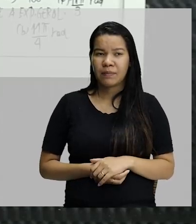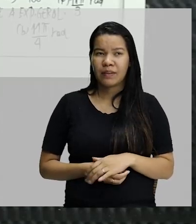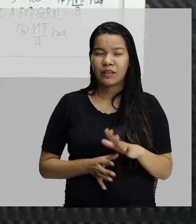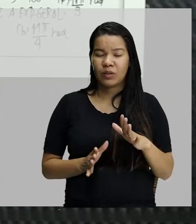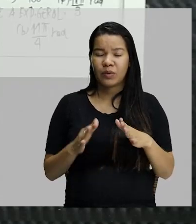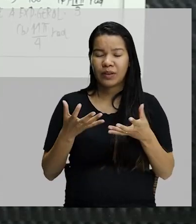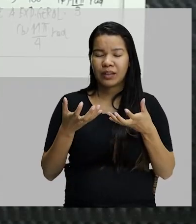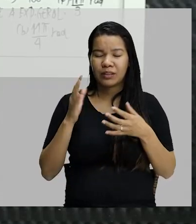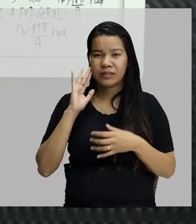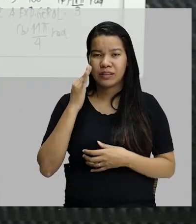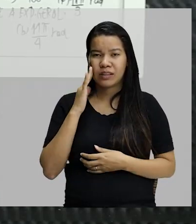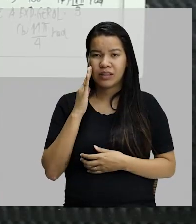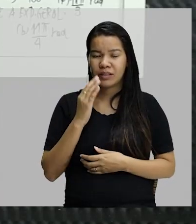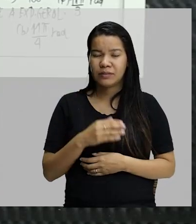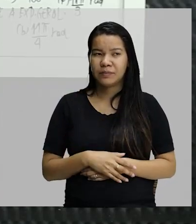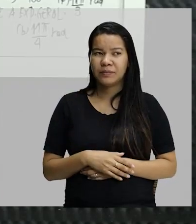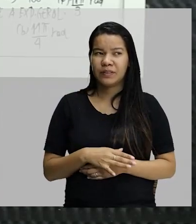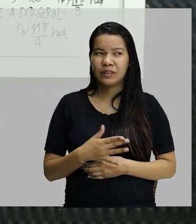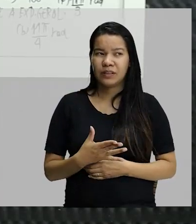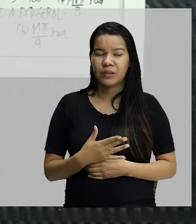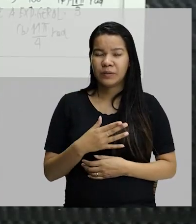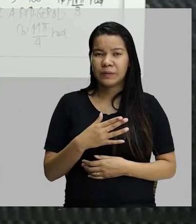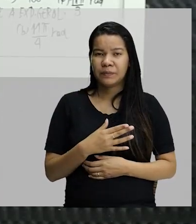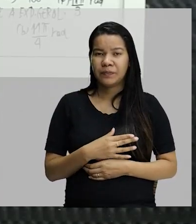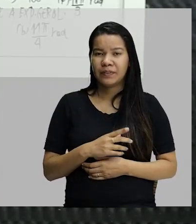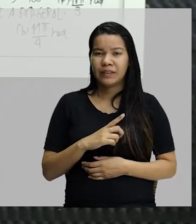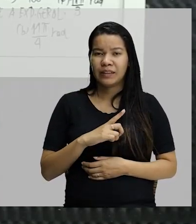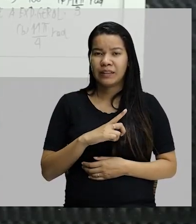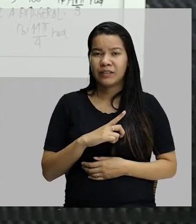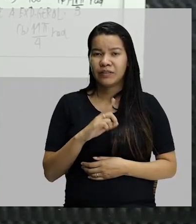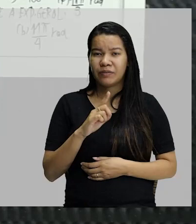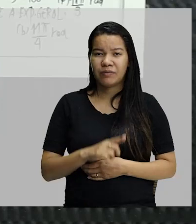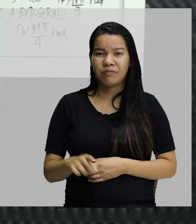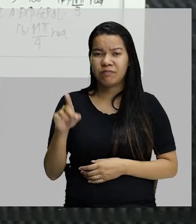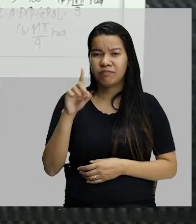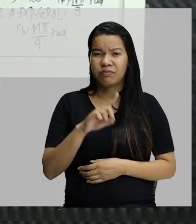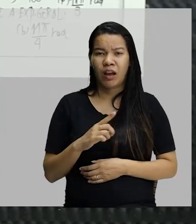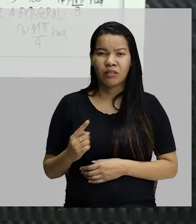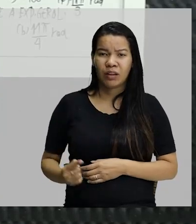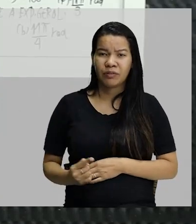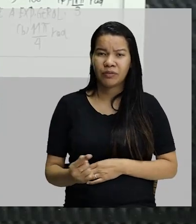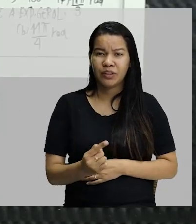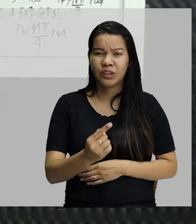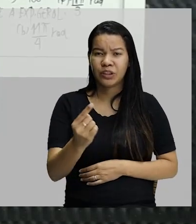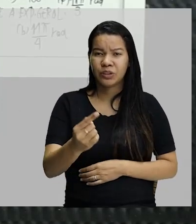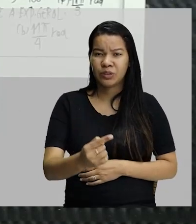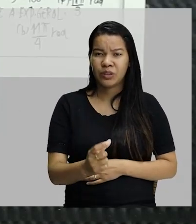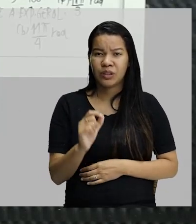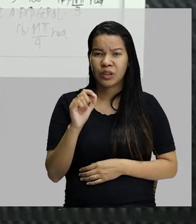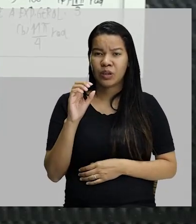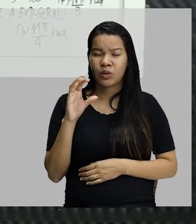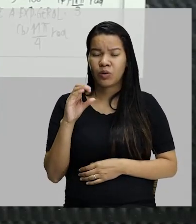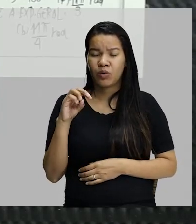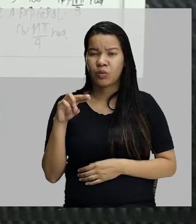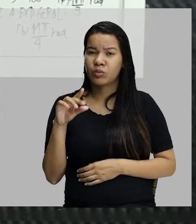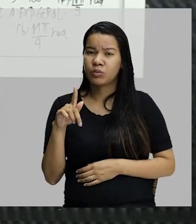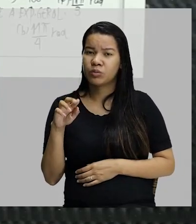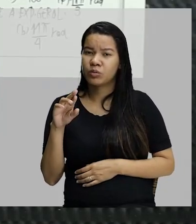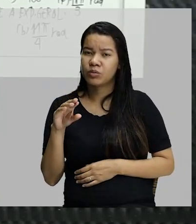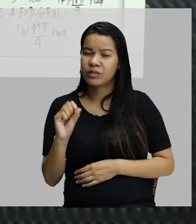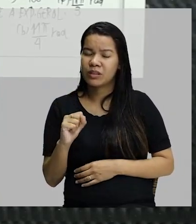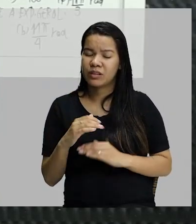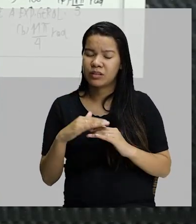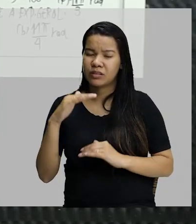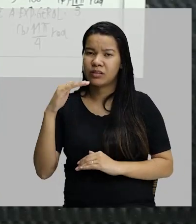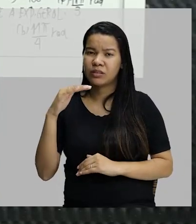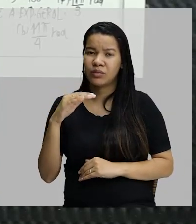ver se eu entendi o que o senhor dizer. Quer dizer que tem infinitos arcos aqui que sejam côngruos a 120 e